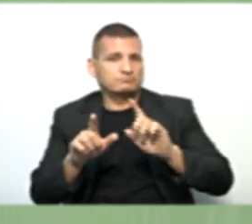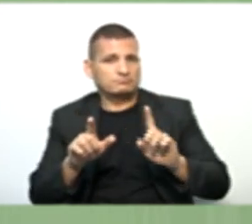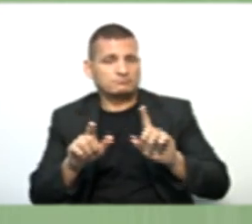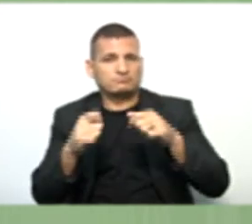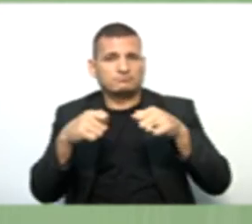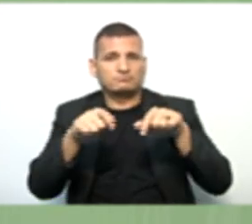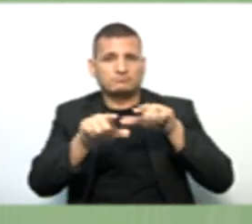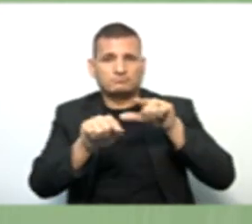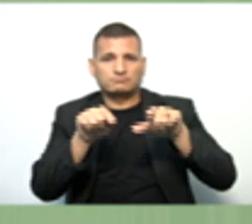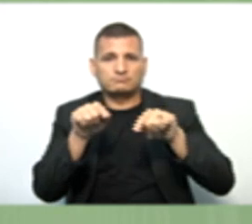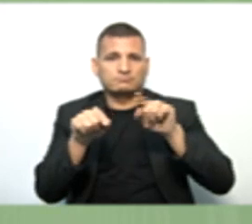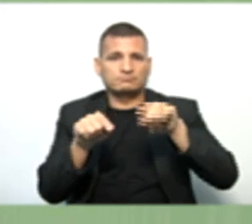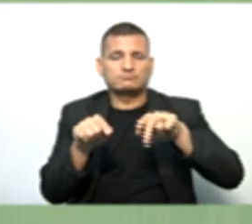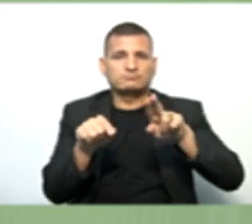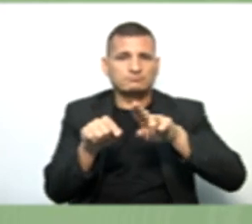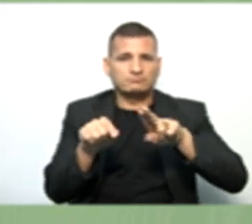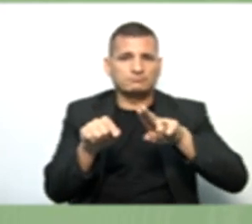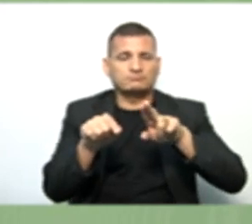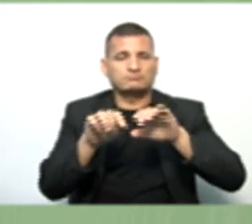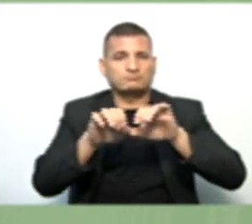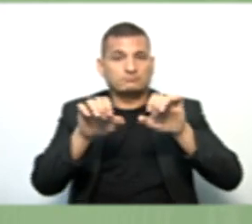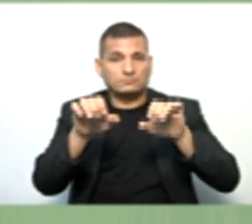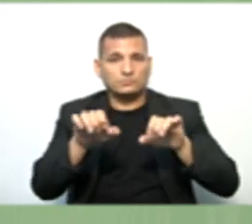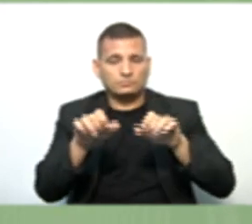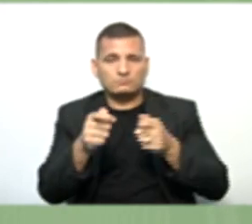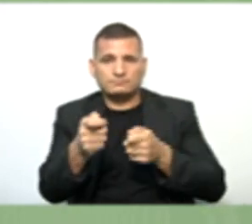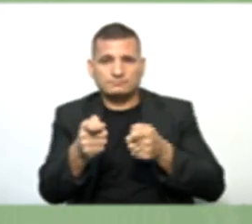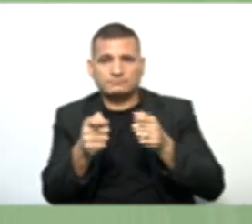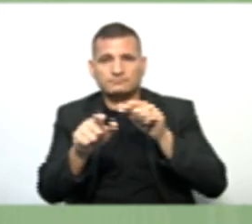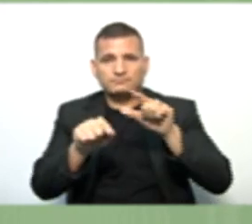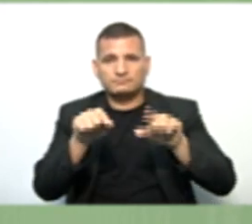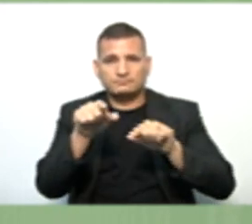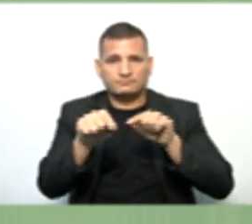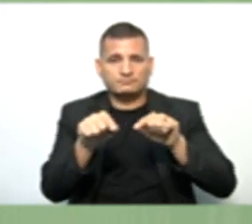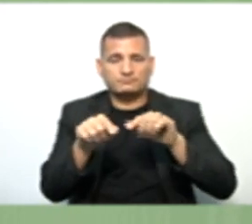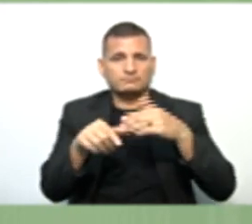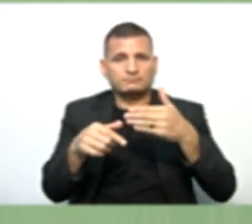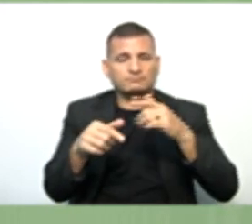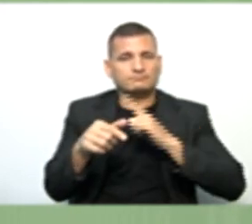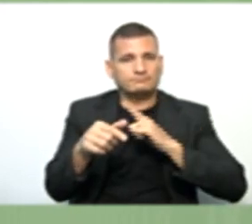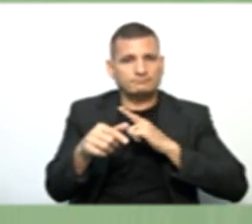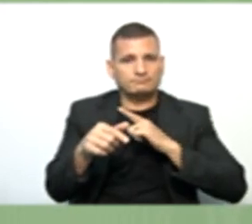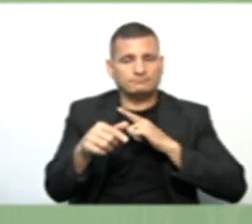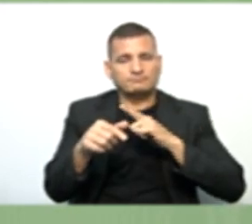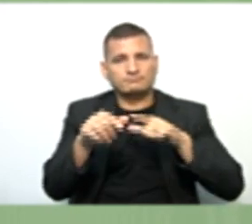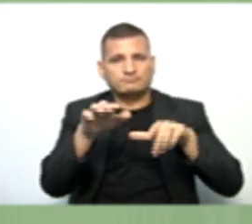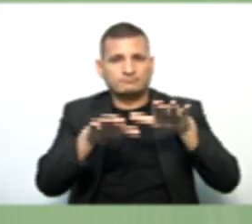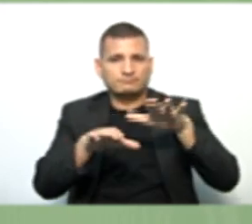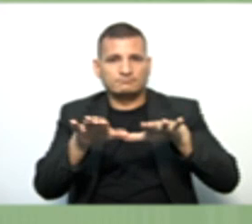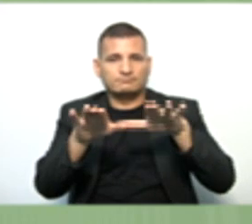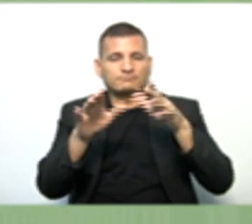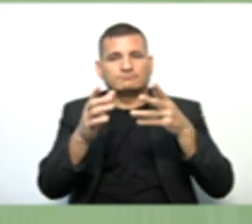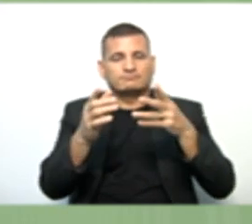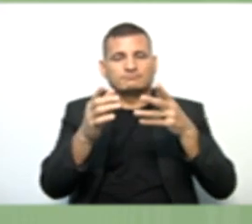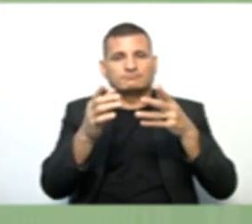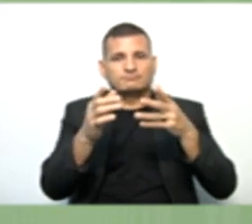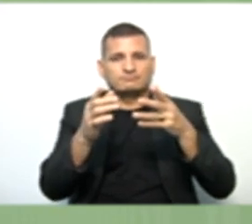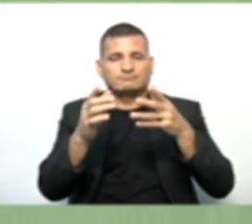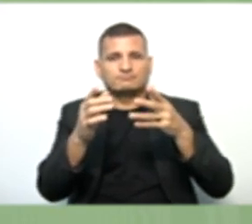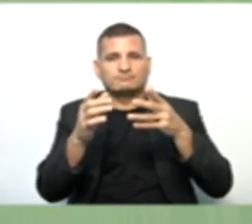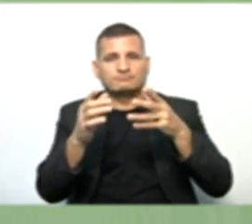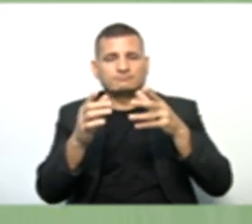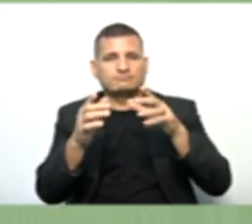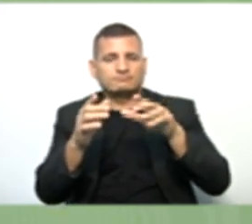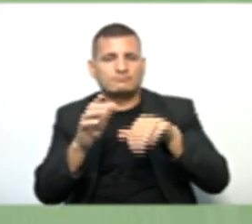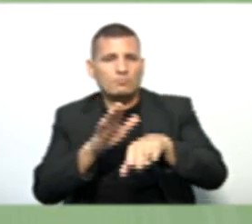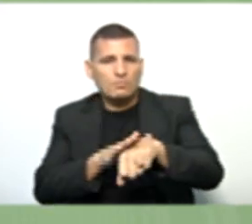feito através de estruturas de controle de seleção. Então, eu tenho um comando que, às vezes, em determinado momento, uma